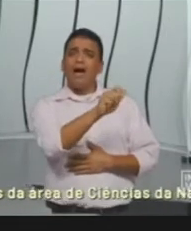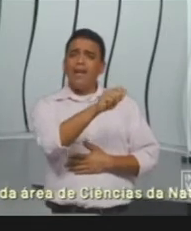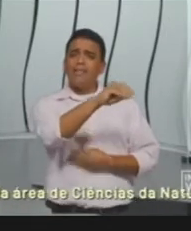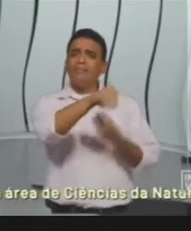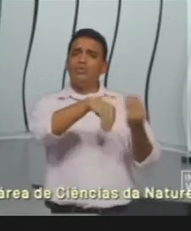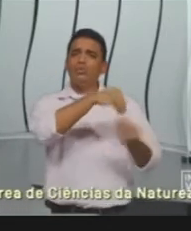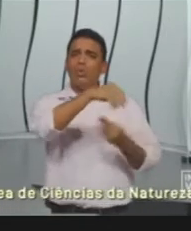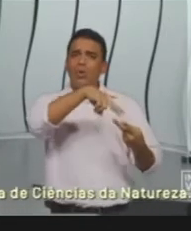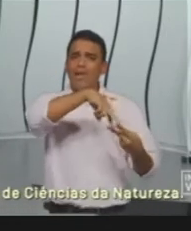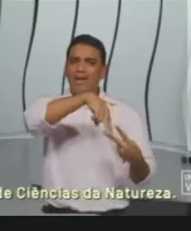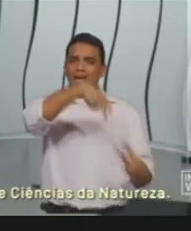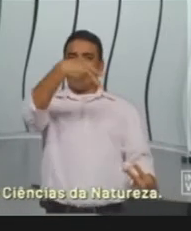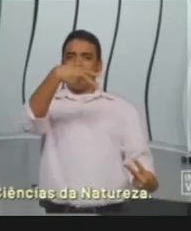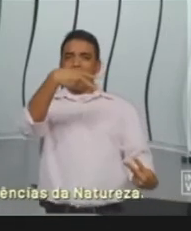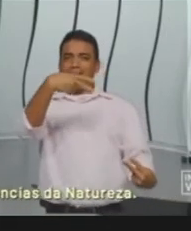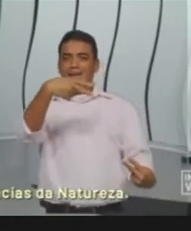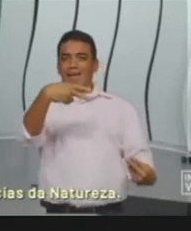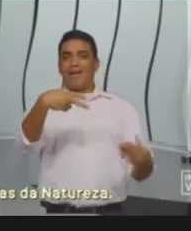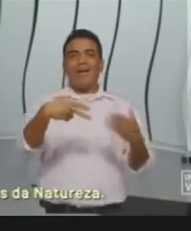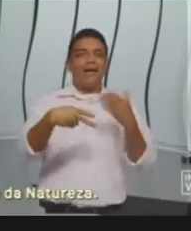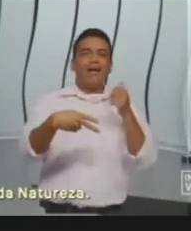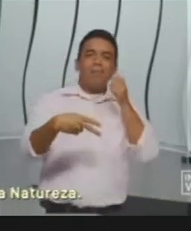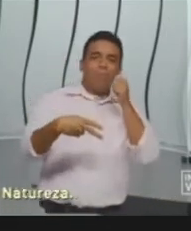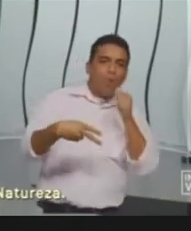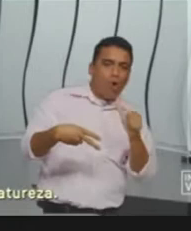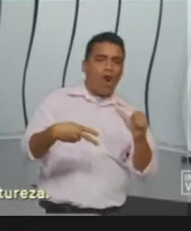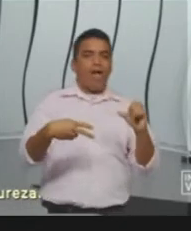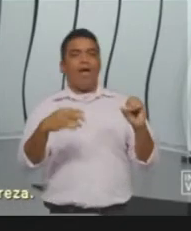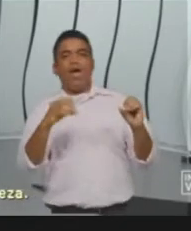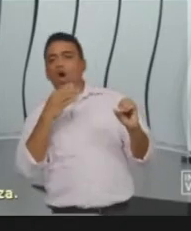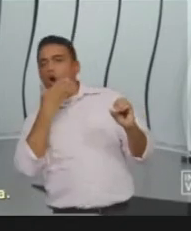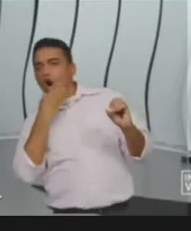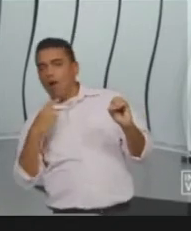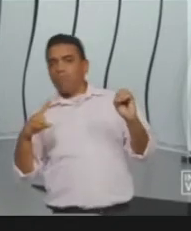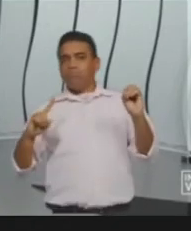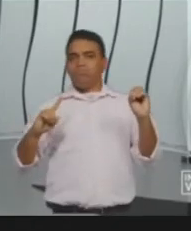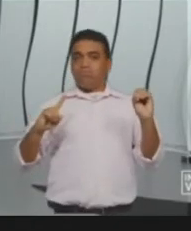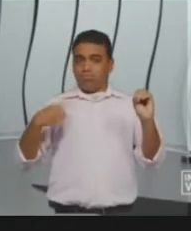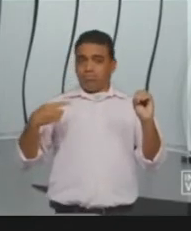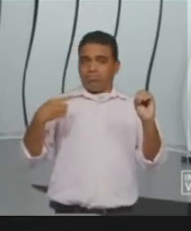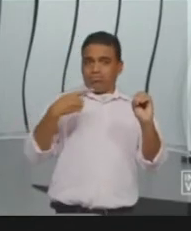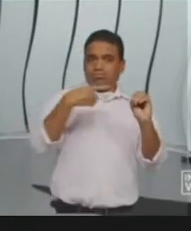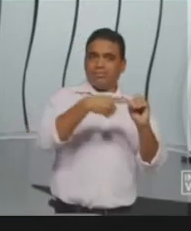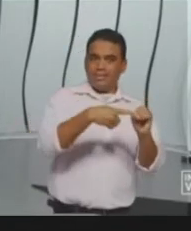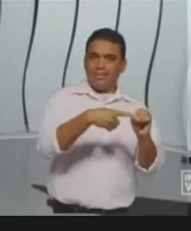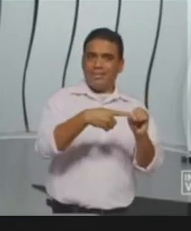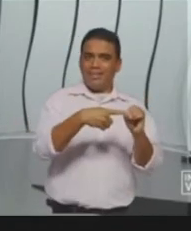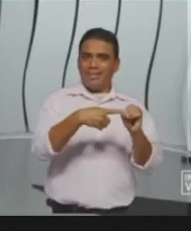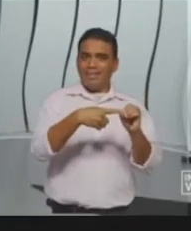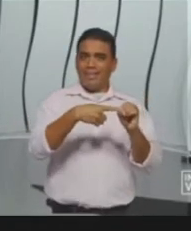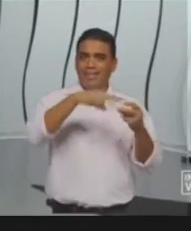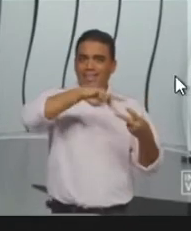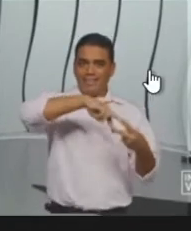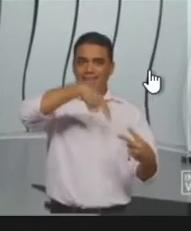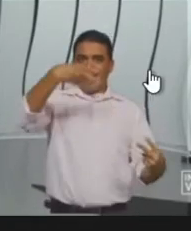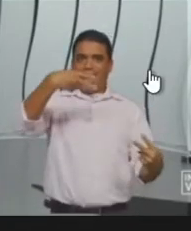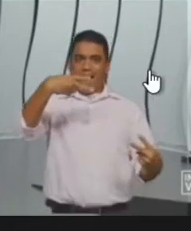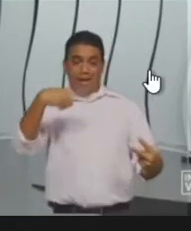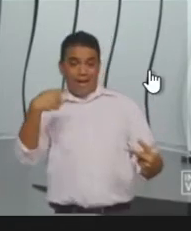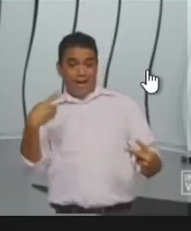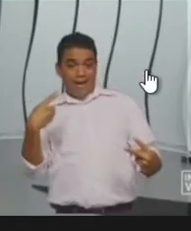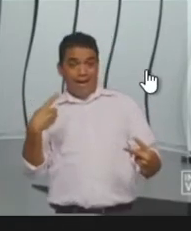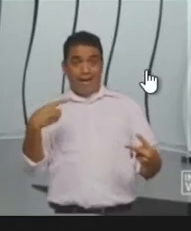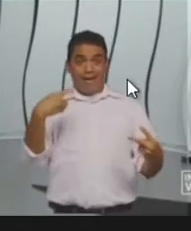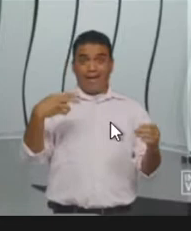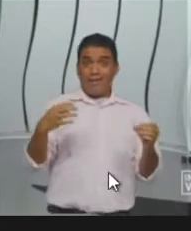faz uma mistura genética, vamos dizer assim, né? Você tem o DNA presente no gameta masculino, o DNA presente no feminino,